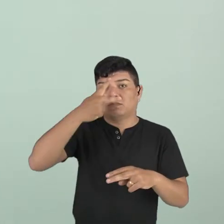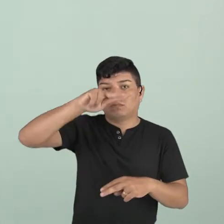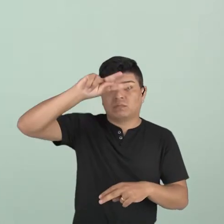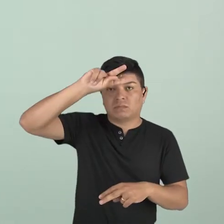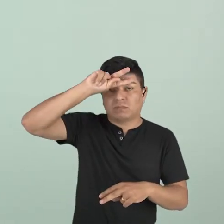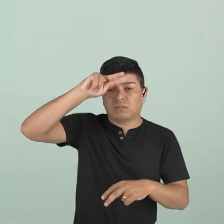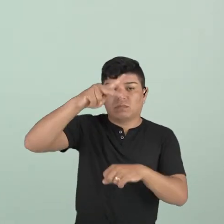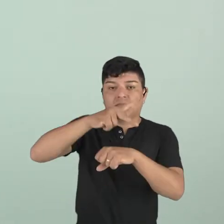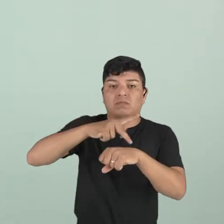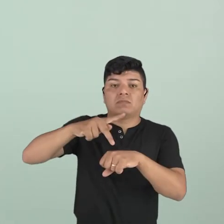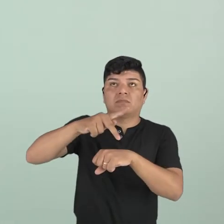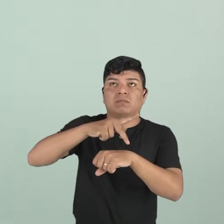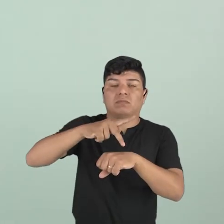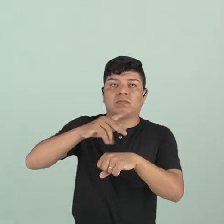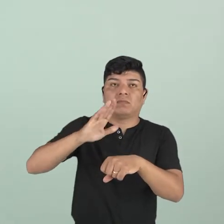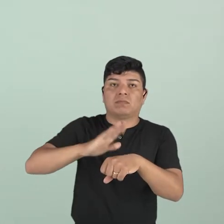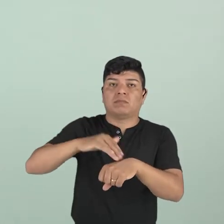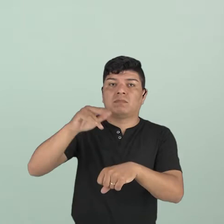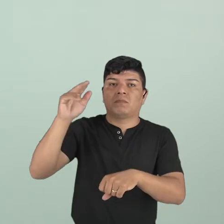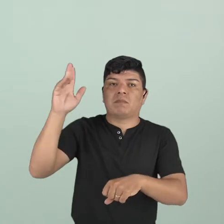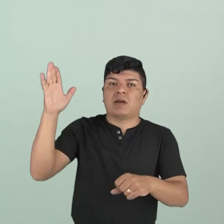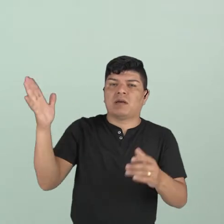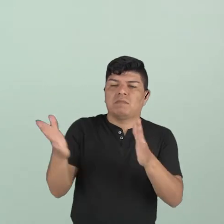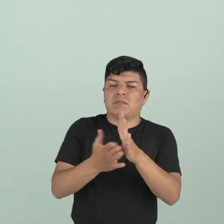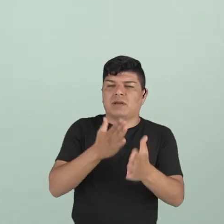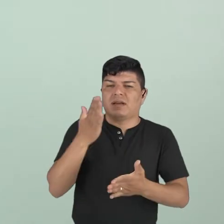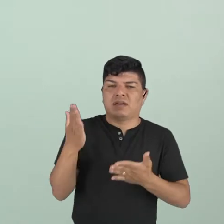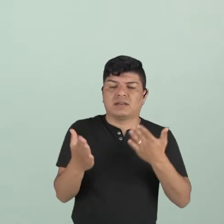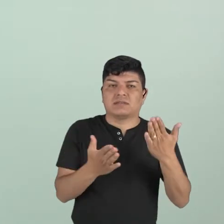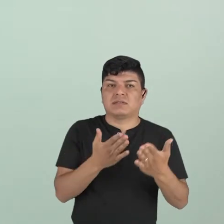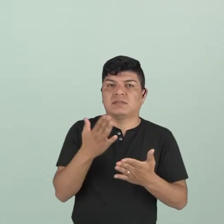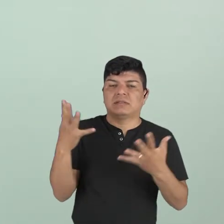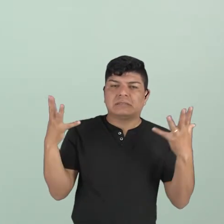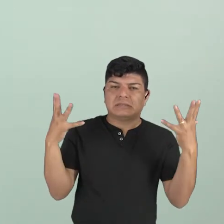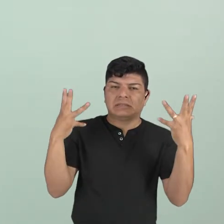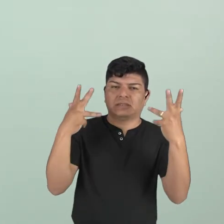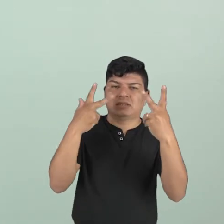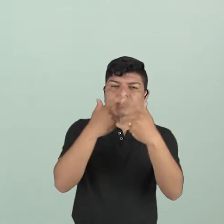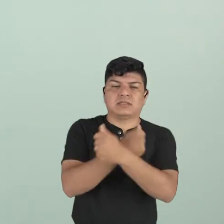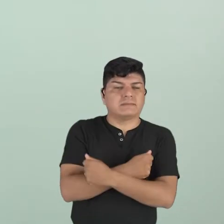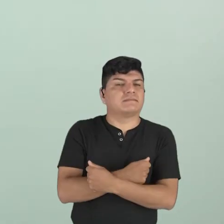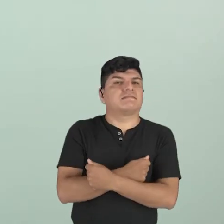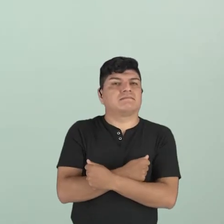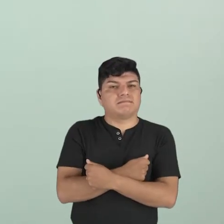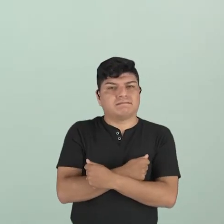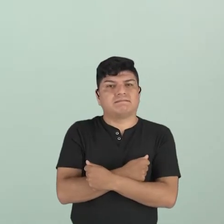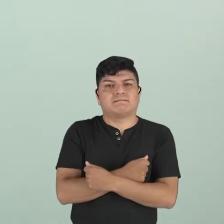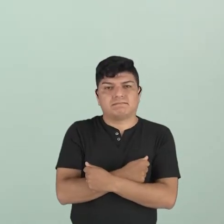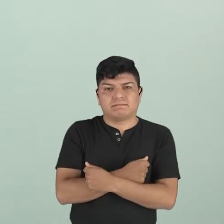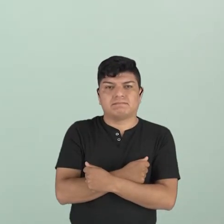Peru um dos países, assim, mais vislumbrantes, né, lindos, assim, com pontos